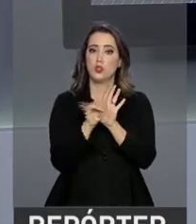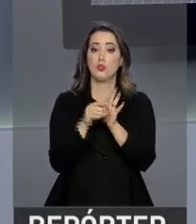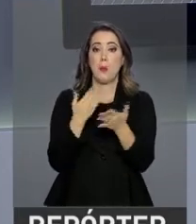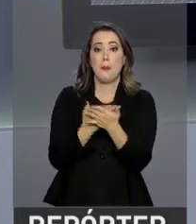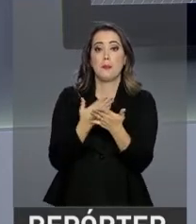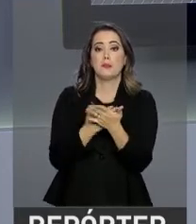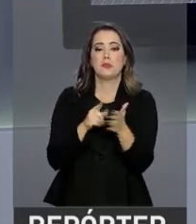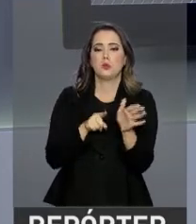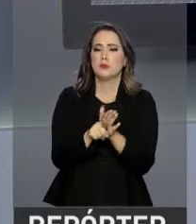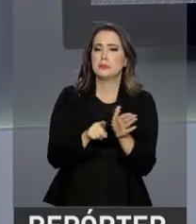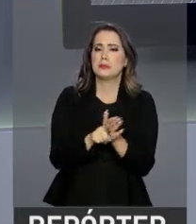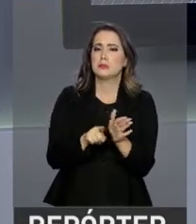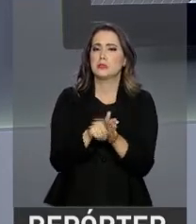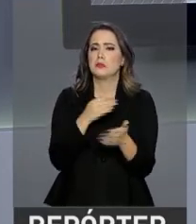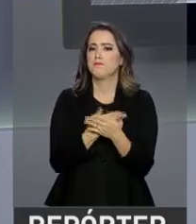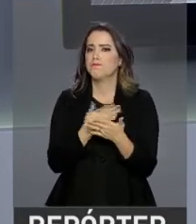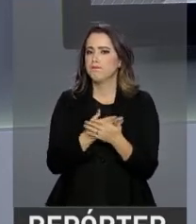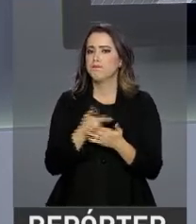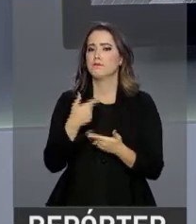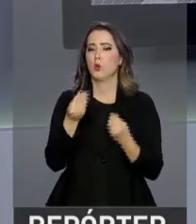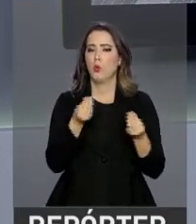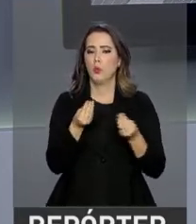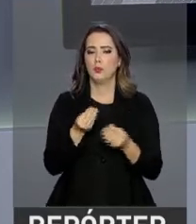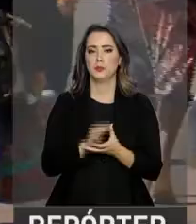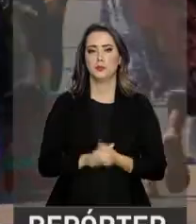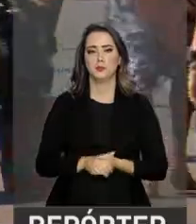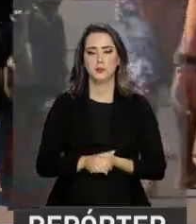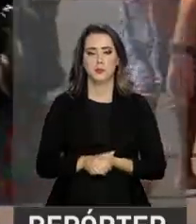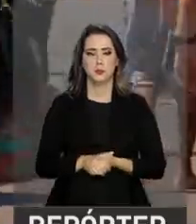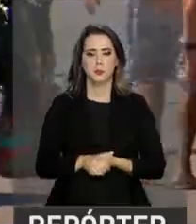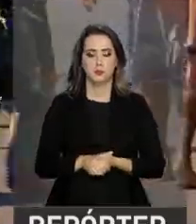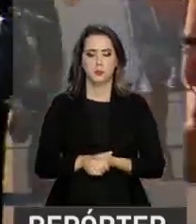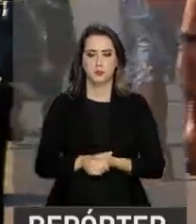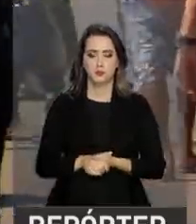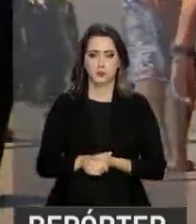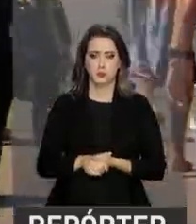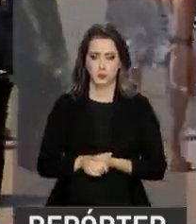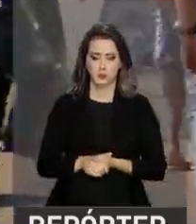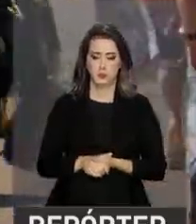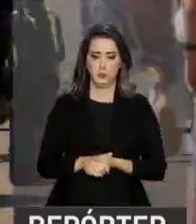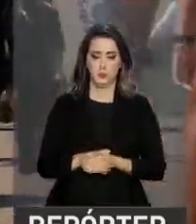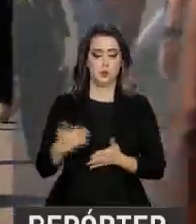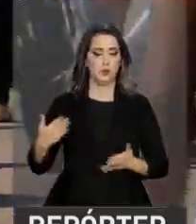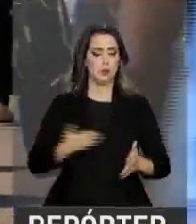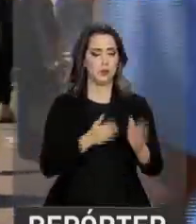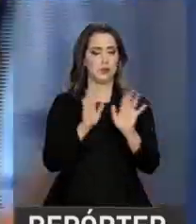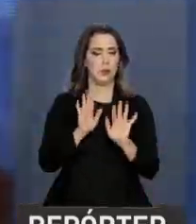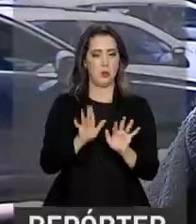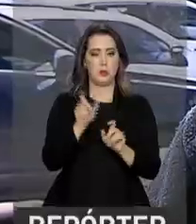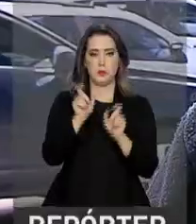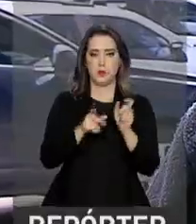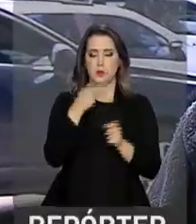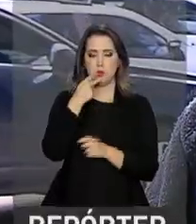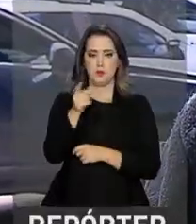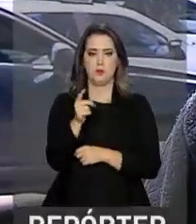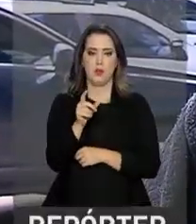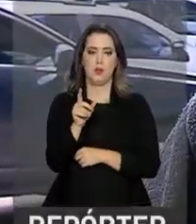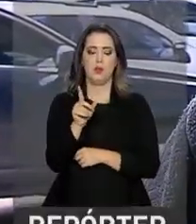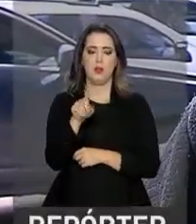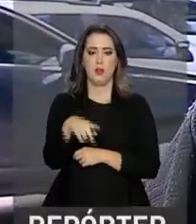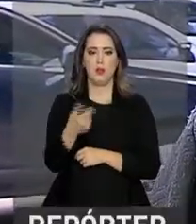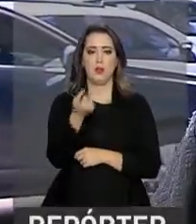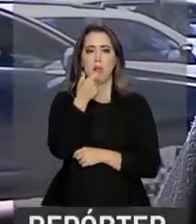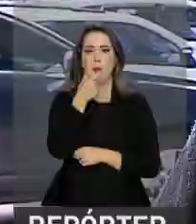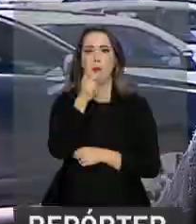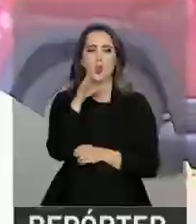sobre a resistência aos antibióticos nas ruas poucos admitem se medicar tentar